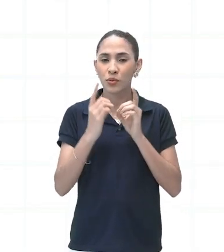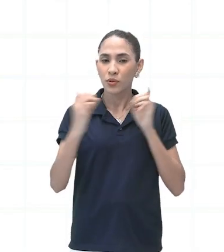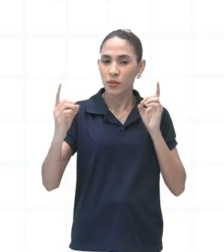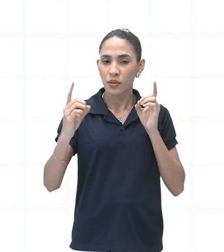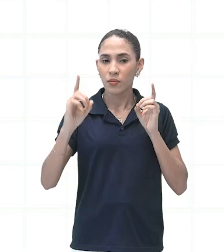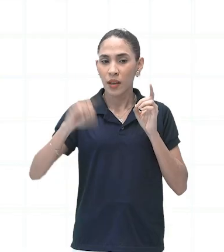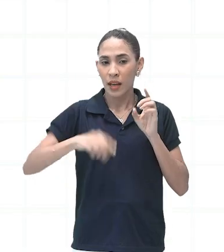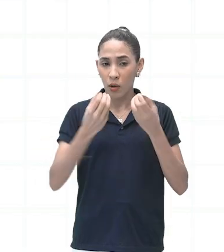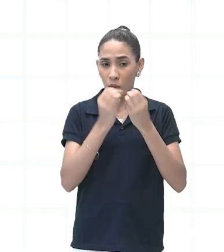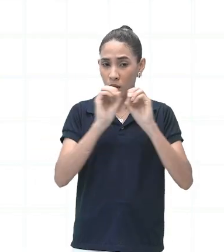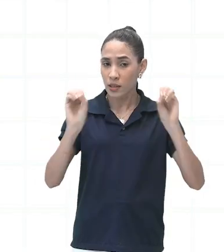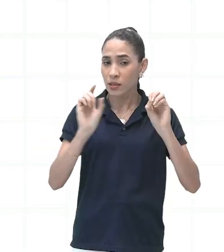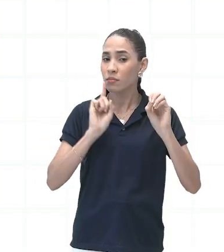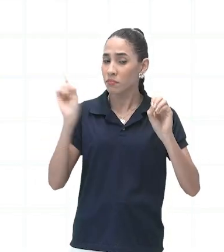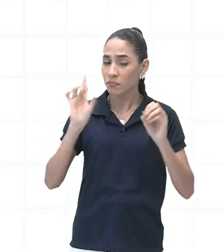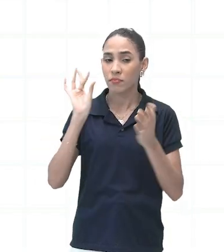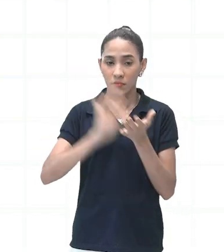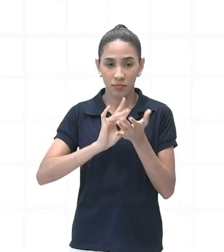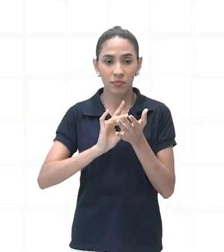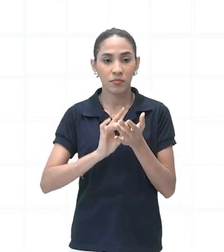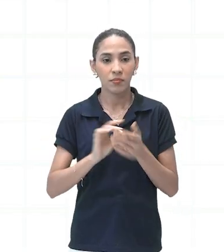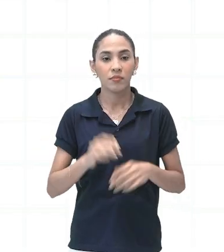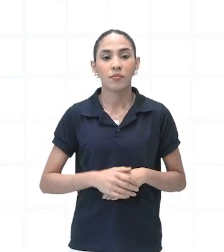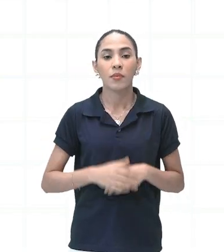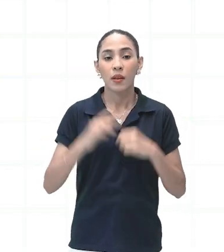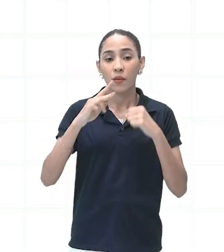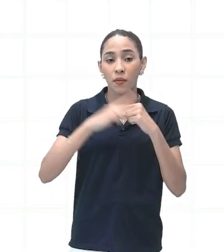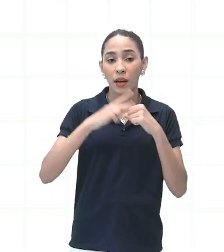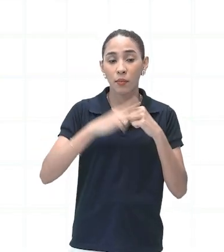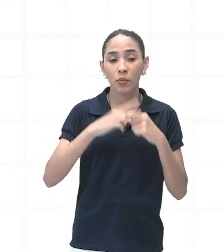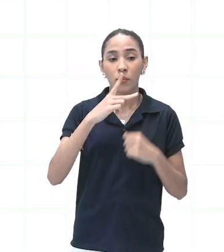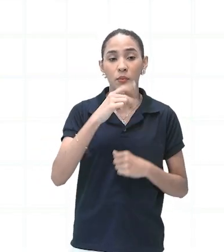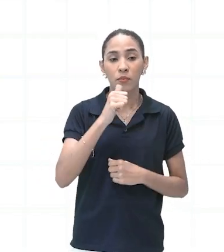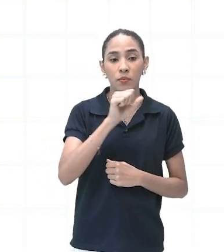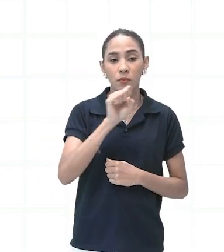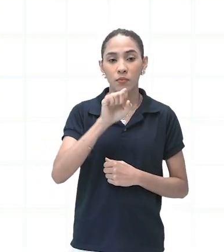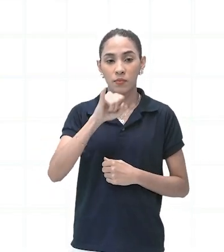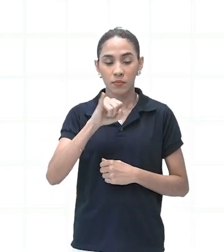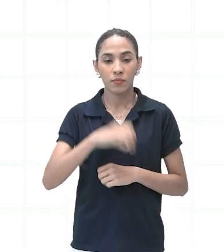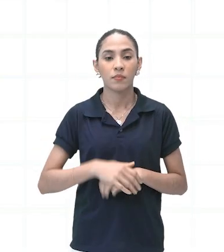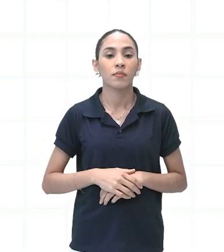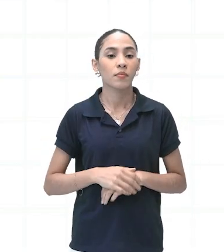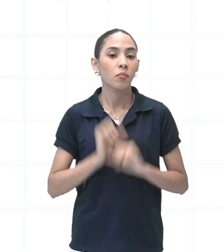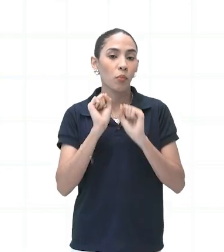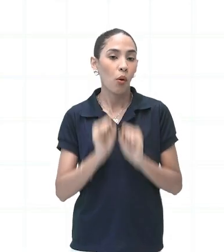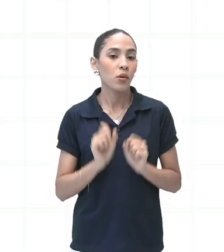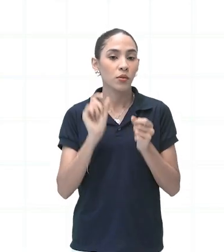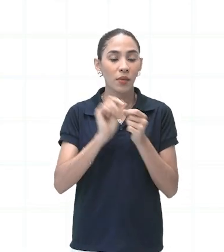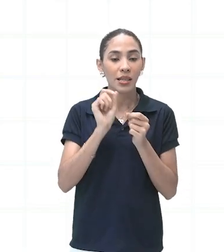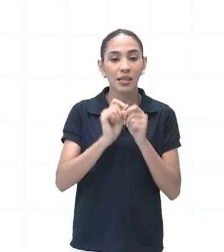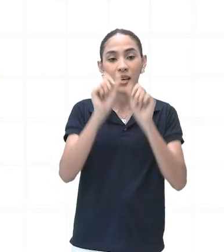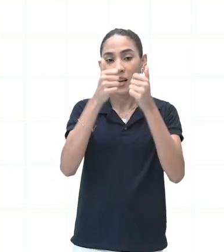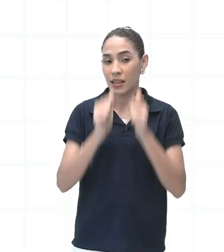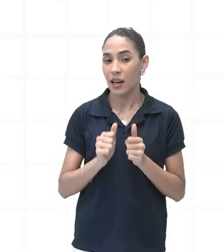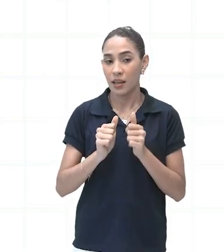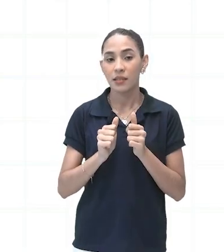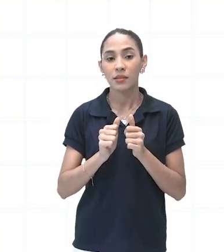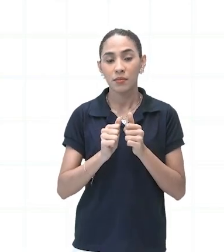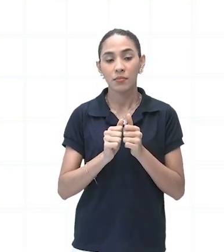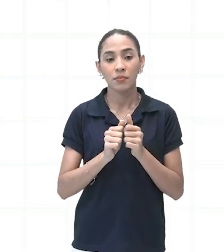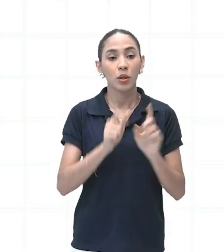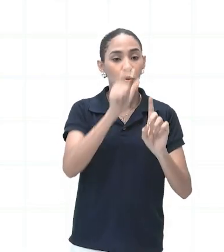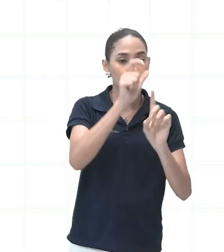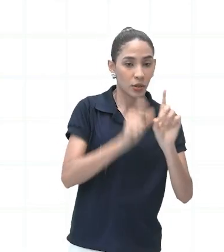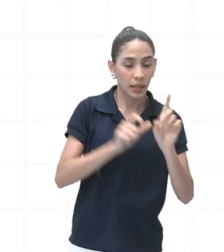Isto aqui é uma oração? Com certeza. A forma verbal está bem aqui, correto? Então, eu posso fazer análise, definir